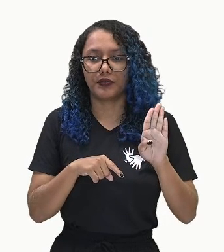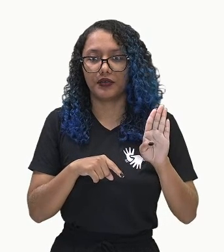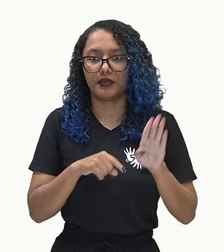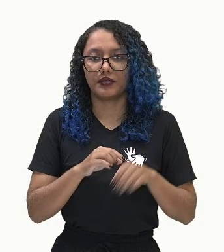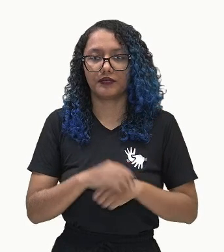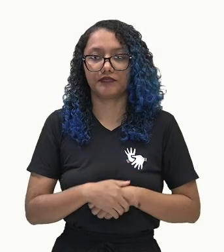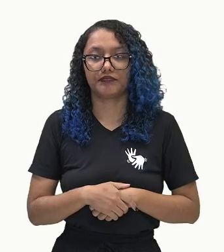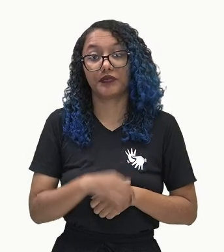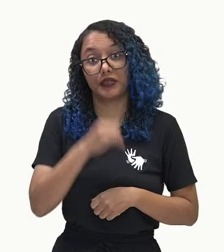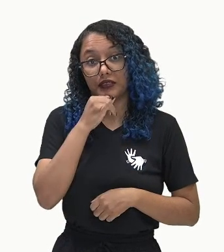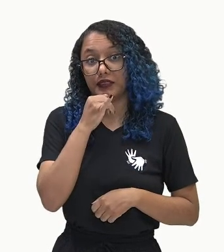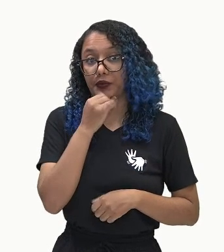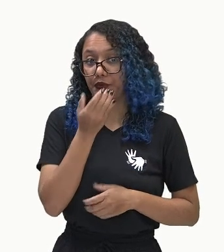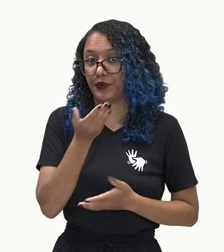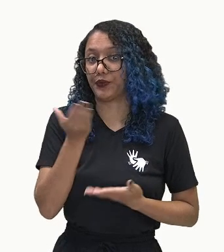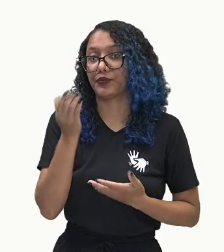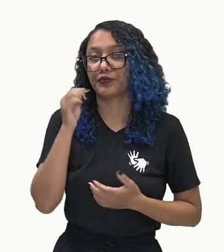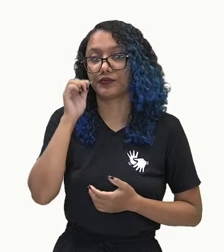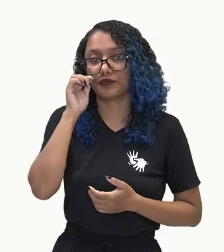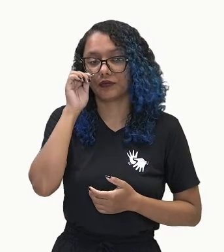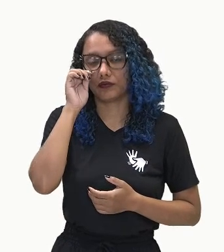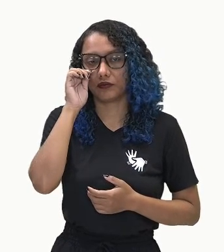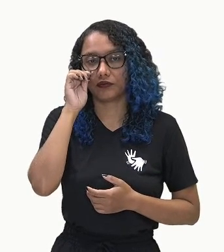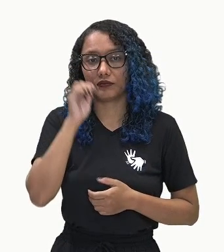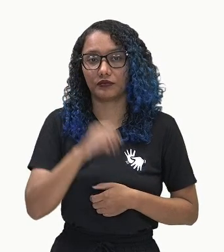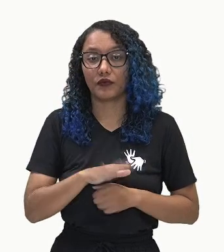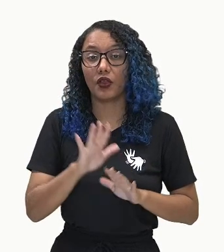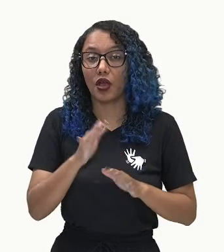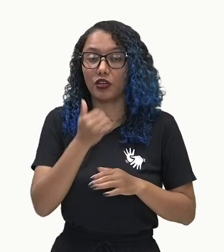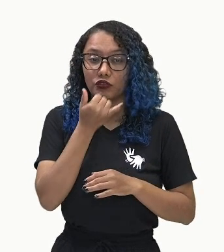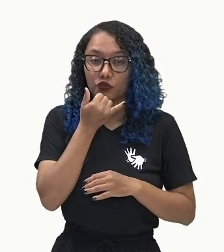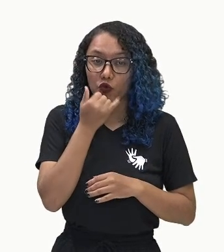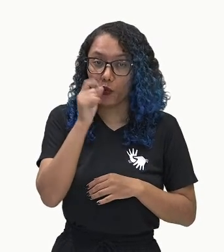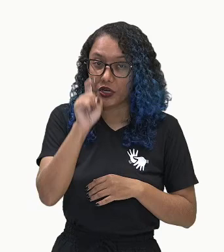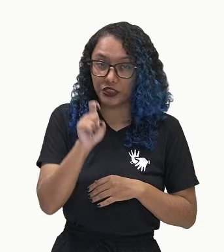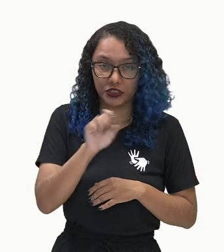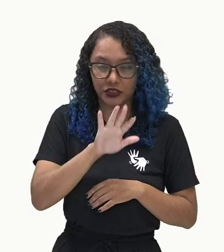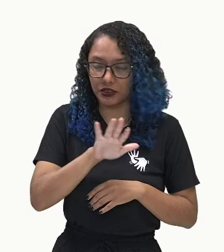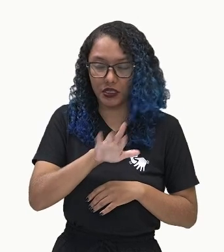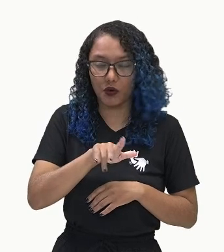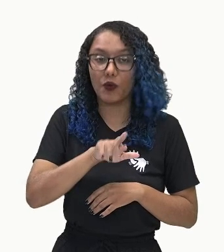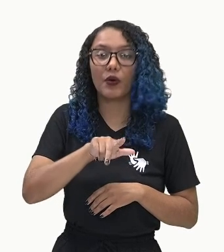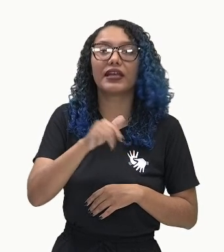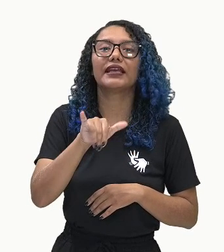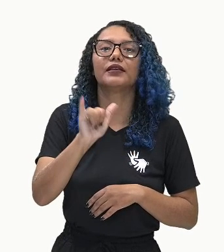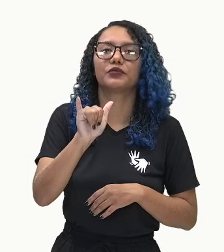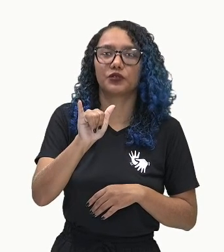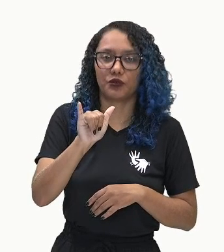por exemplo. O x de... Aliás, não é x, é y, né? Só apagar aqui.